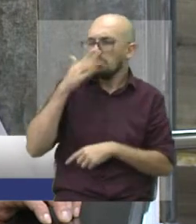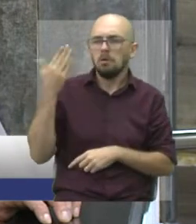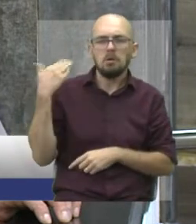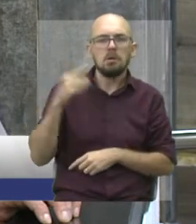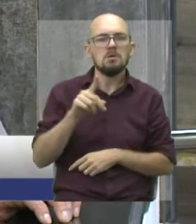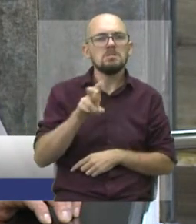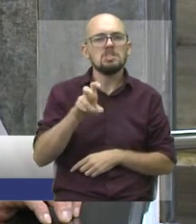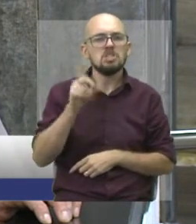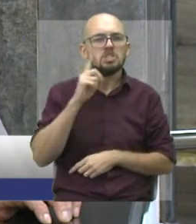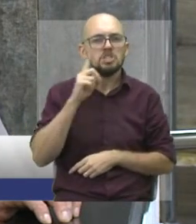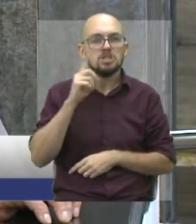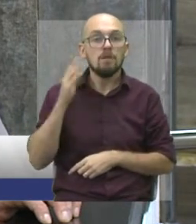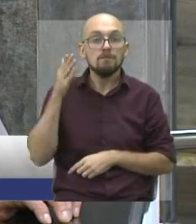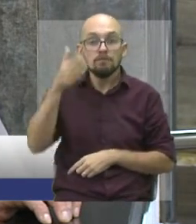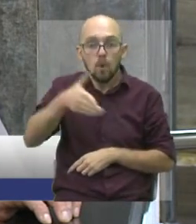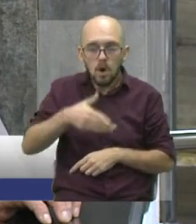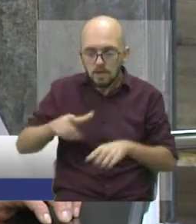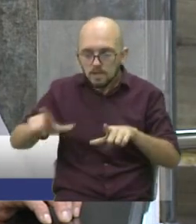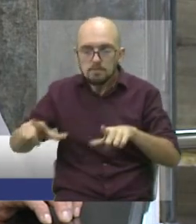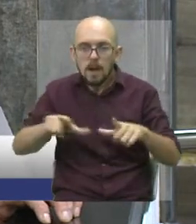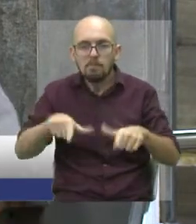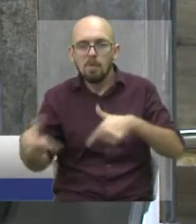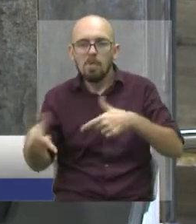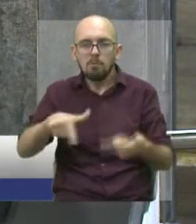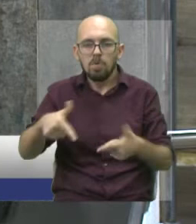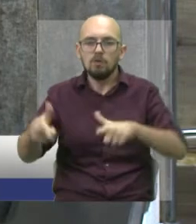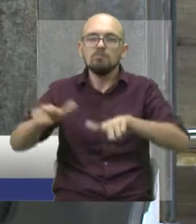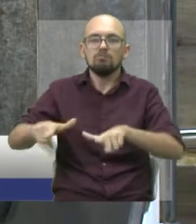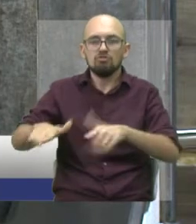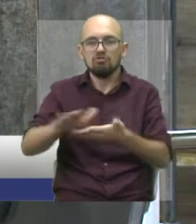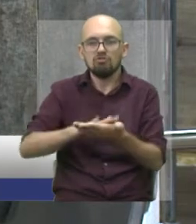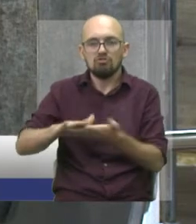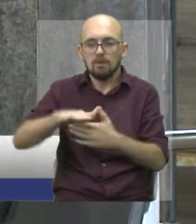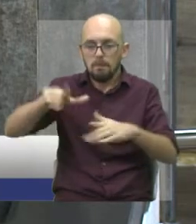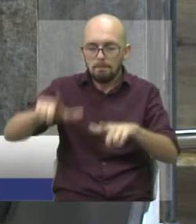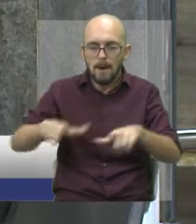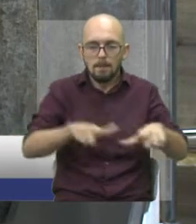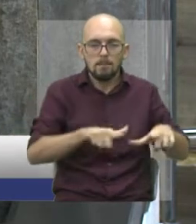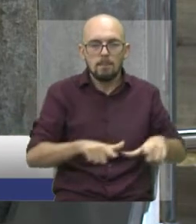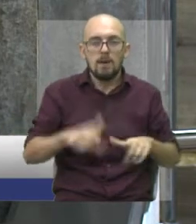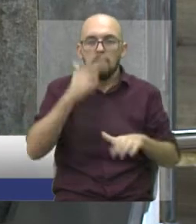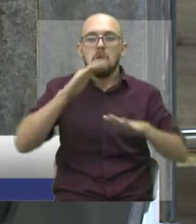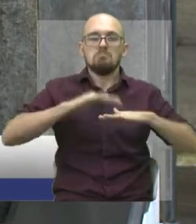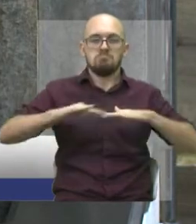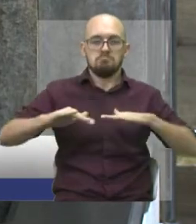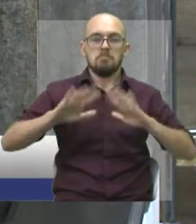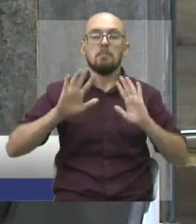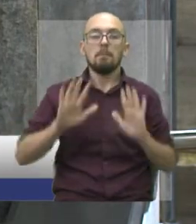dias, foram lá e refizeram o serviço. Mas um serviço, Tuco,